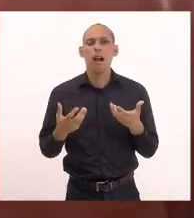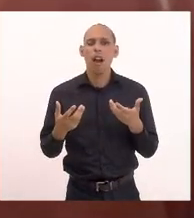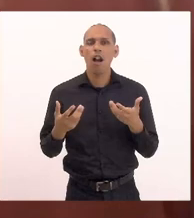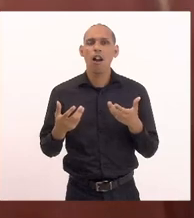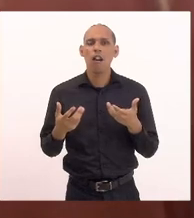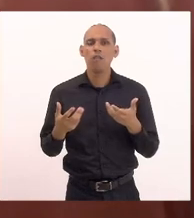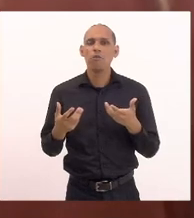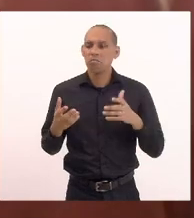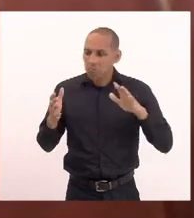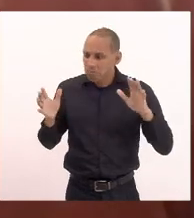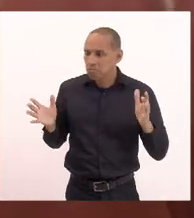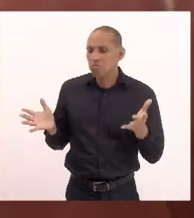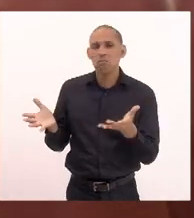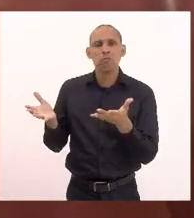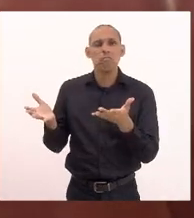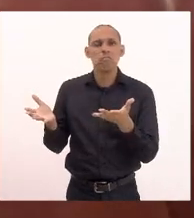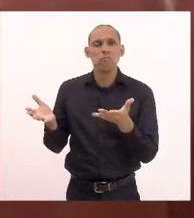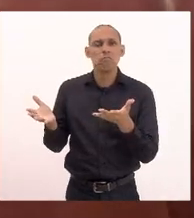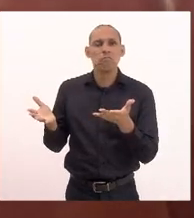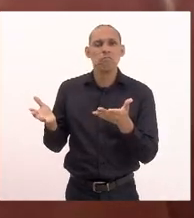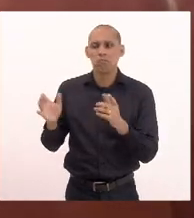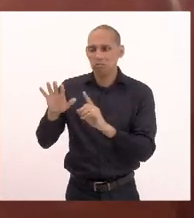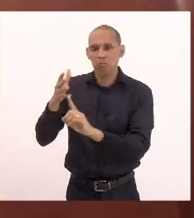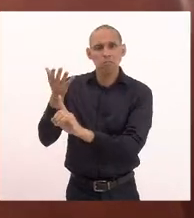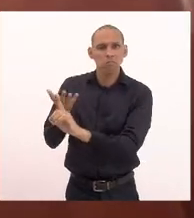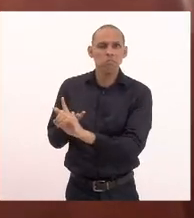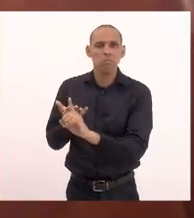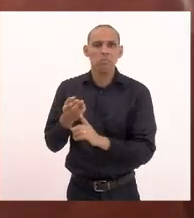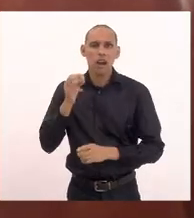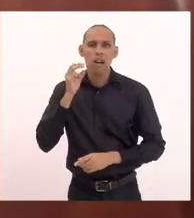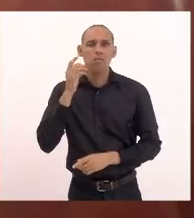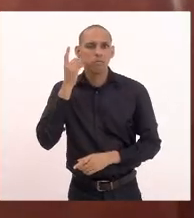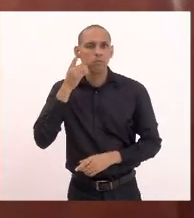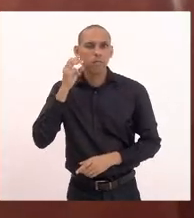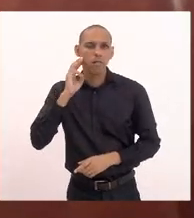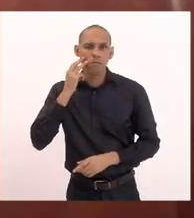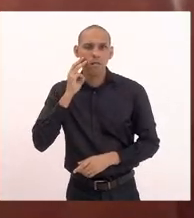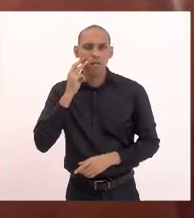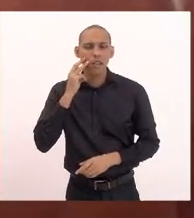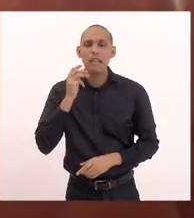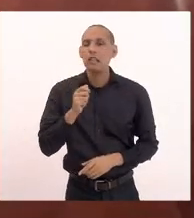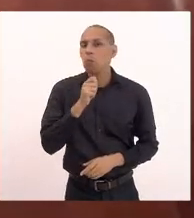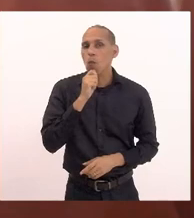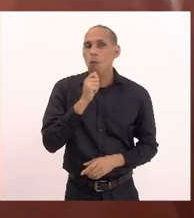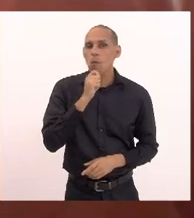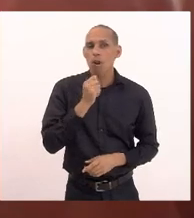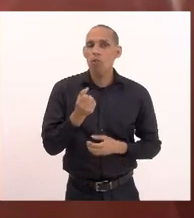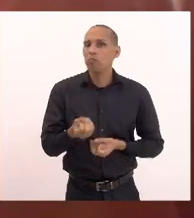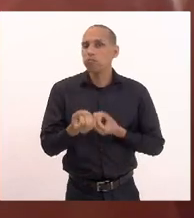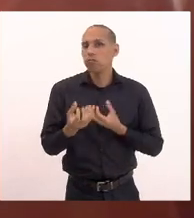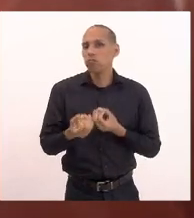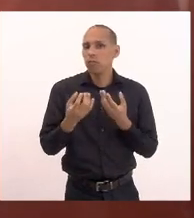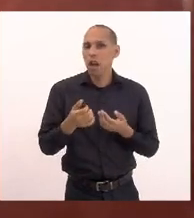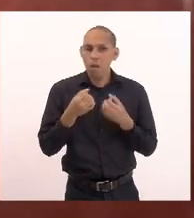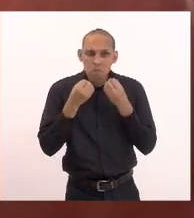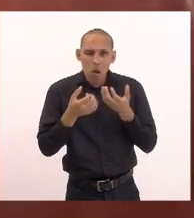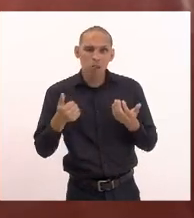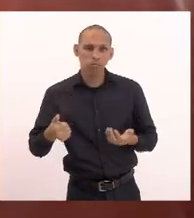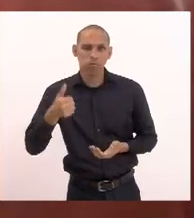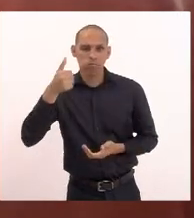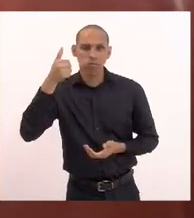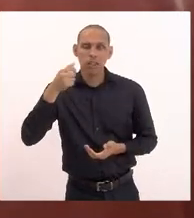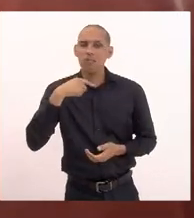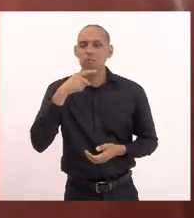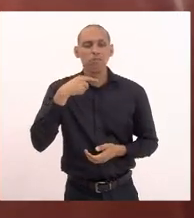enalteceu o deputado Valdeque, que realmente, sem uma informação de qualidade, você não formula